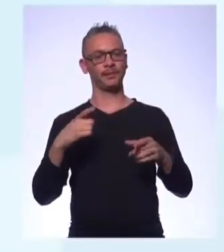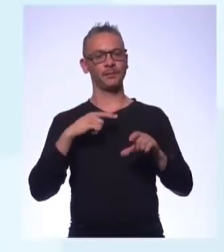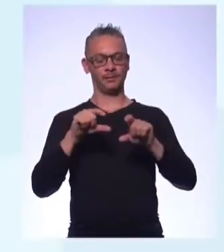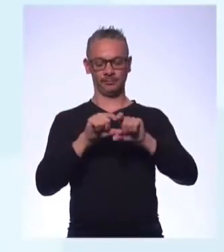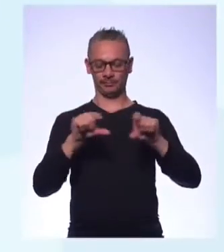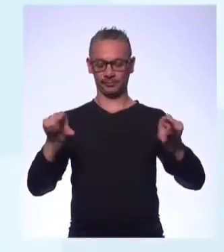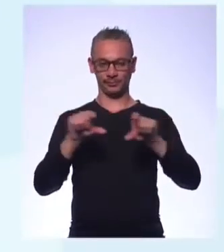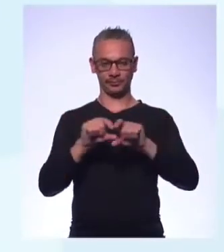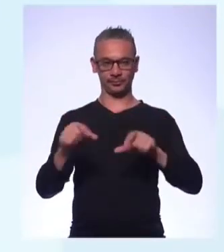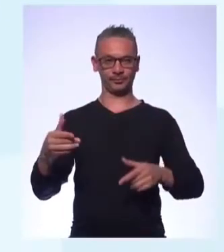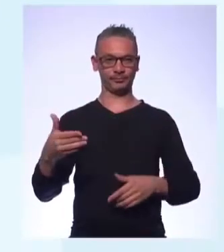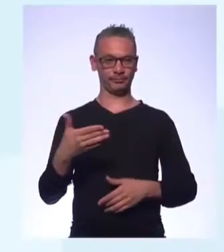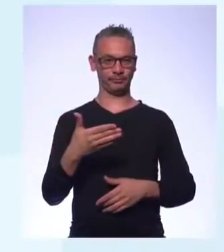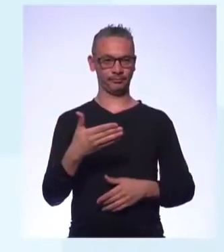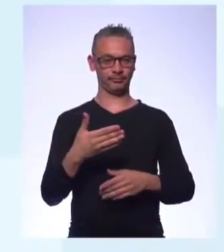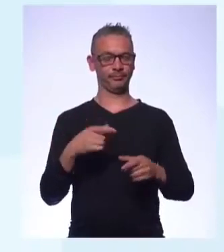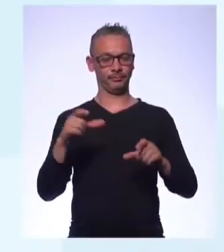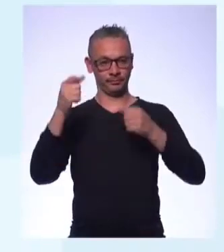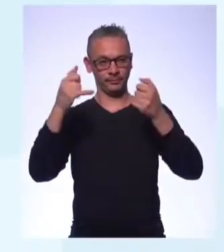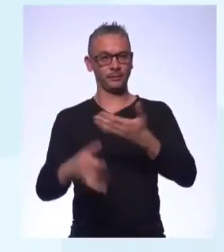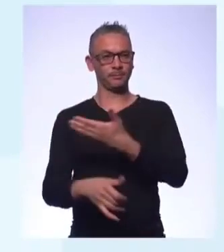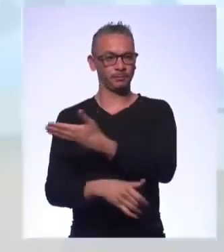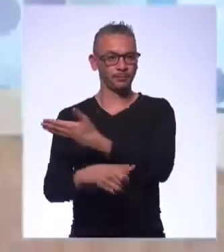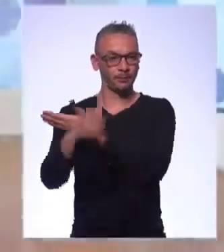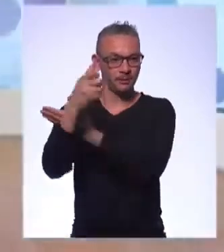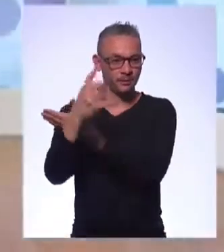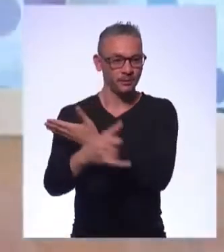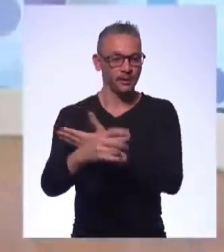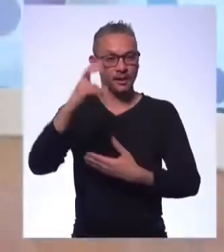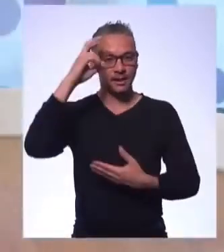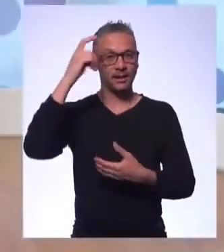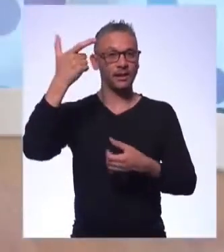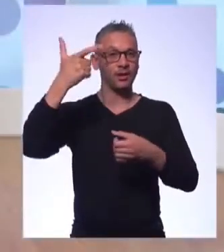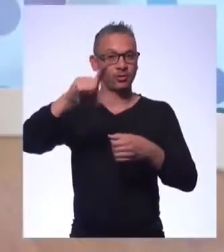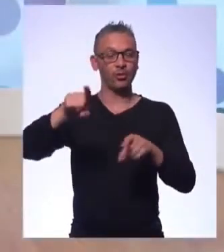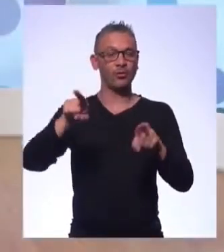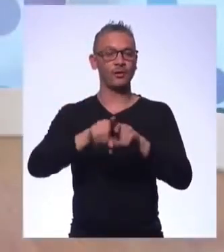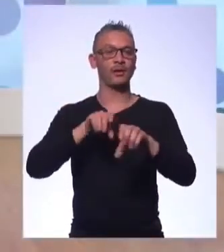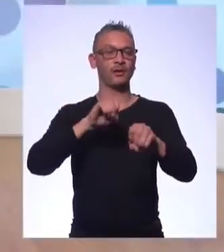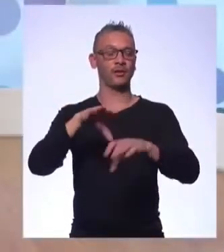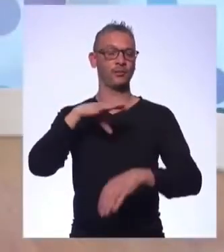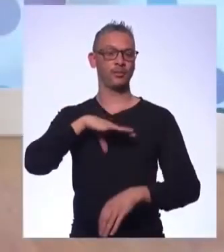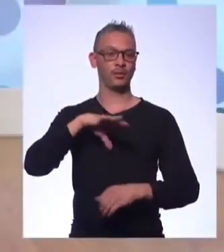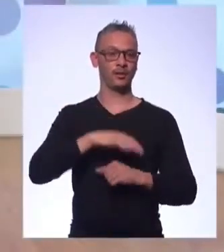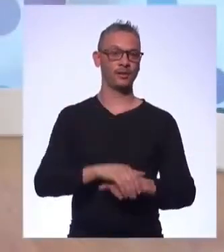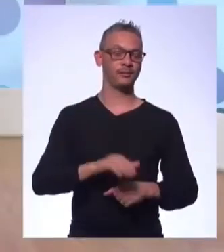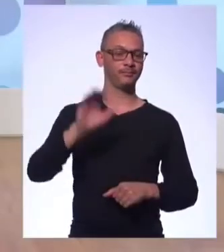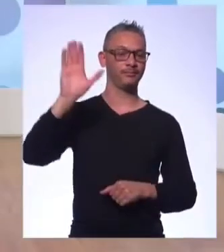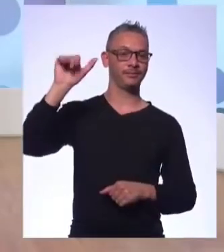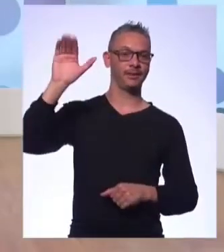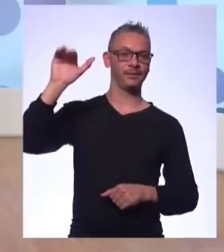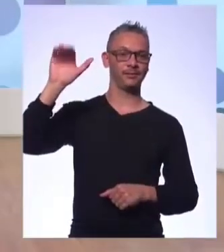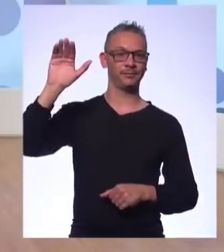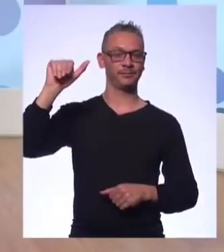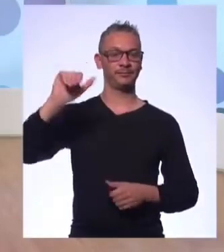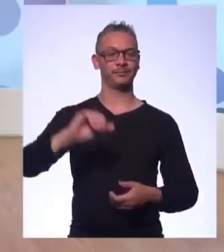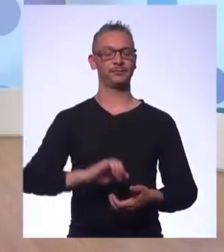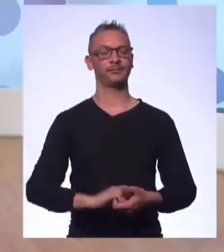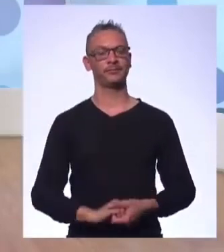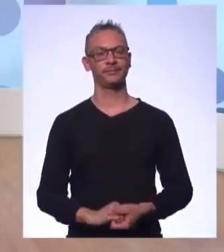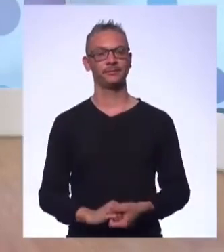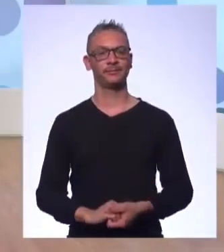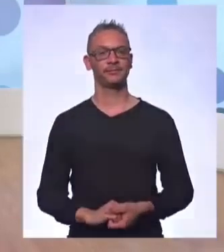ali se você não conseguir pelo QR Code. E a gente volta na quinta-feira. Mais uma aula de língua portuguesa com a gente, tá bom? Até mais. Tchau, tchau.